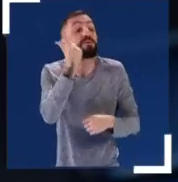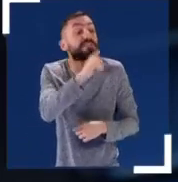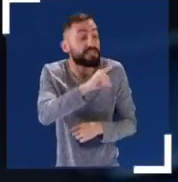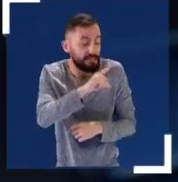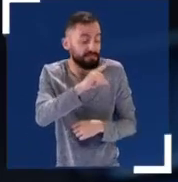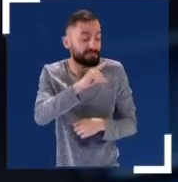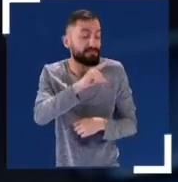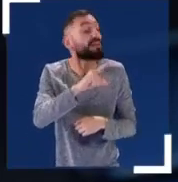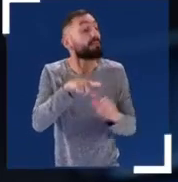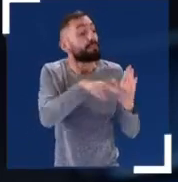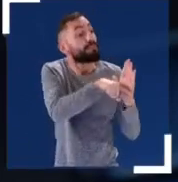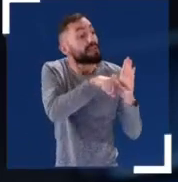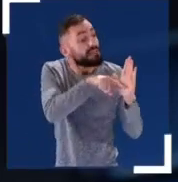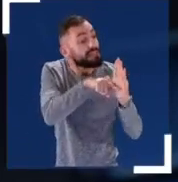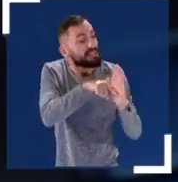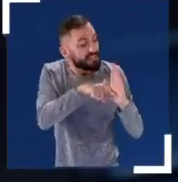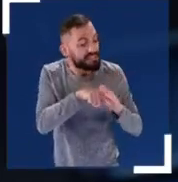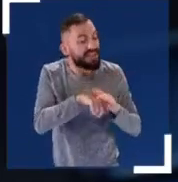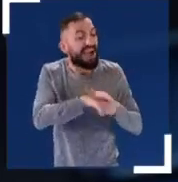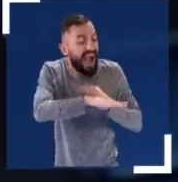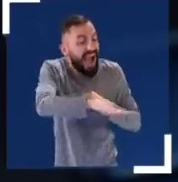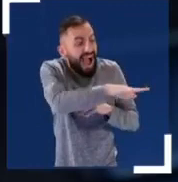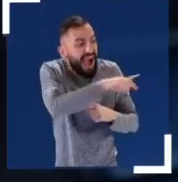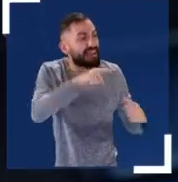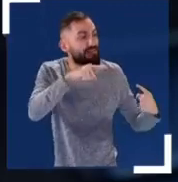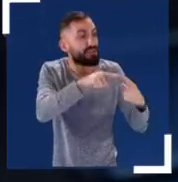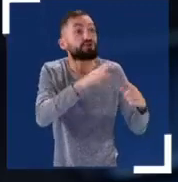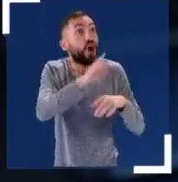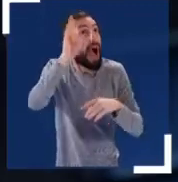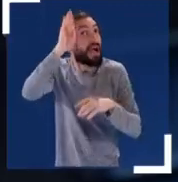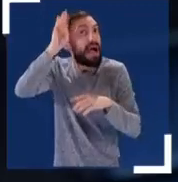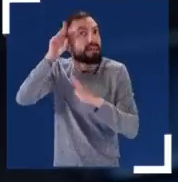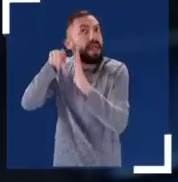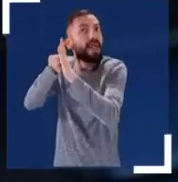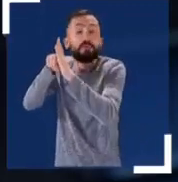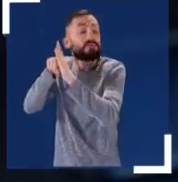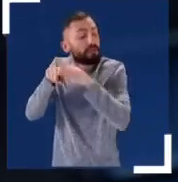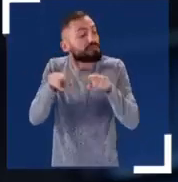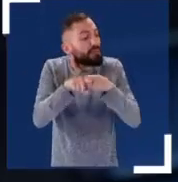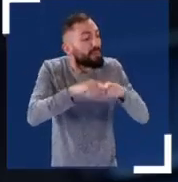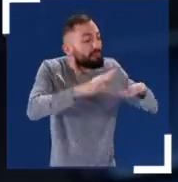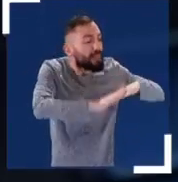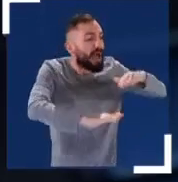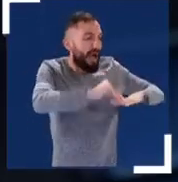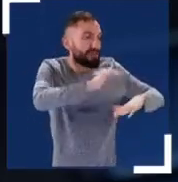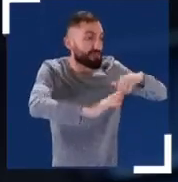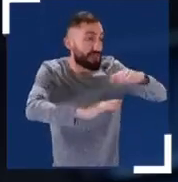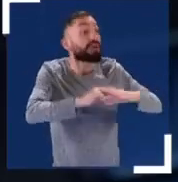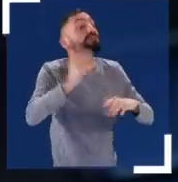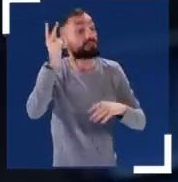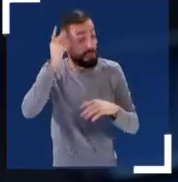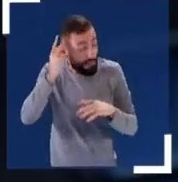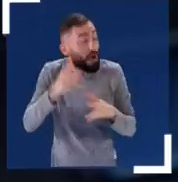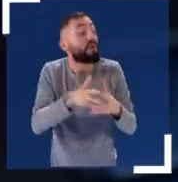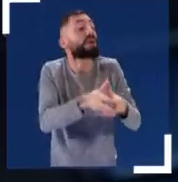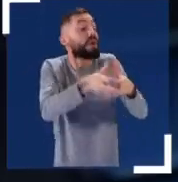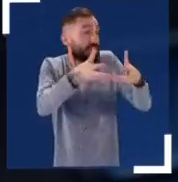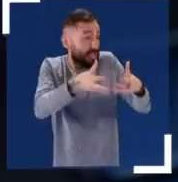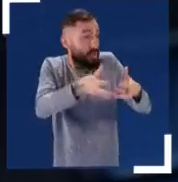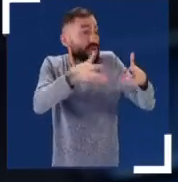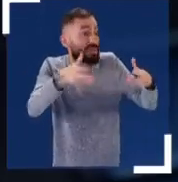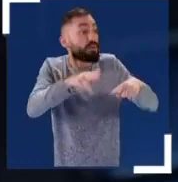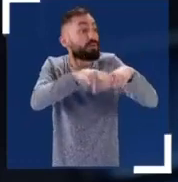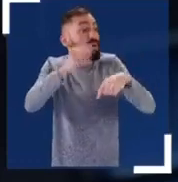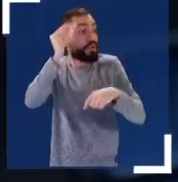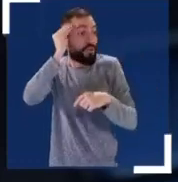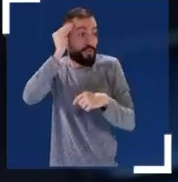à pesquisa aplicada e não só à pesquisa acadêmica. São Paulo cresceu desse jeito, foi um acúmulo de conhecimento.